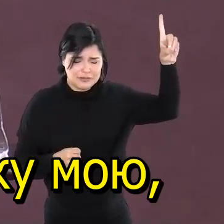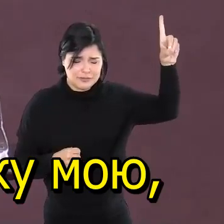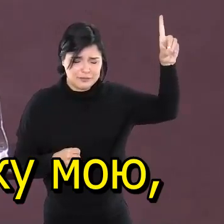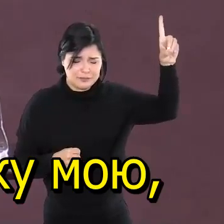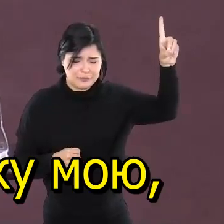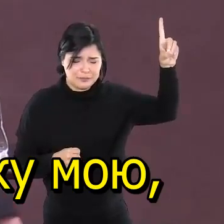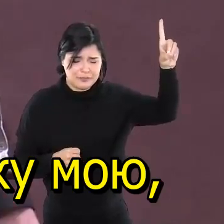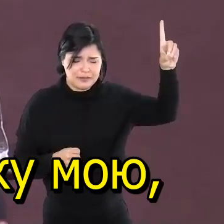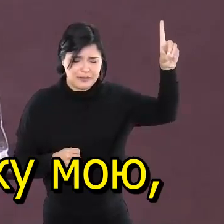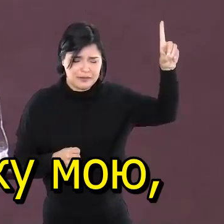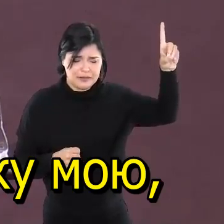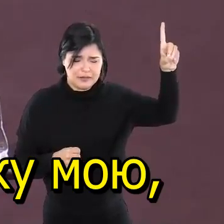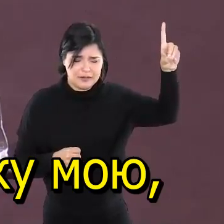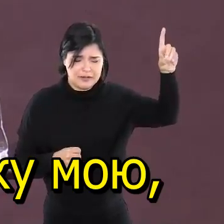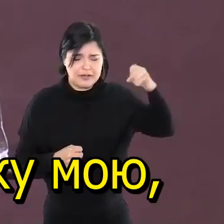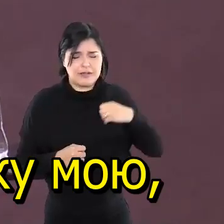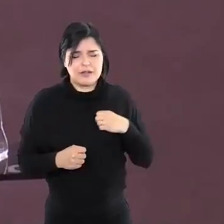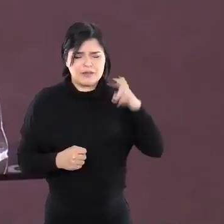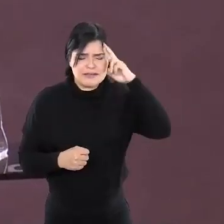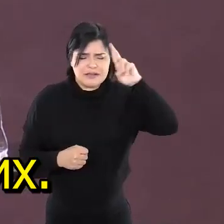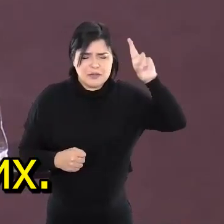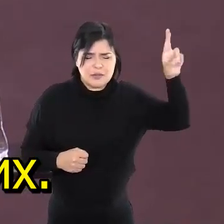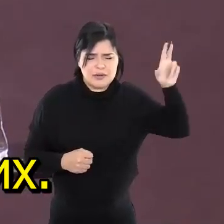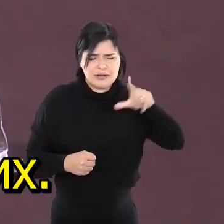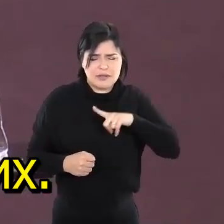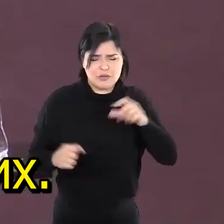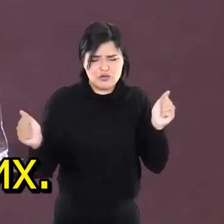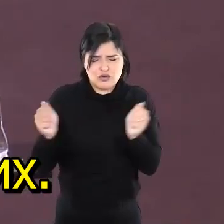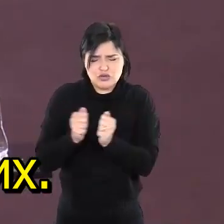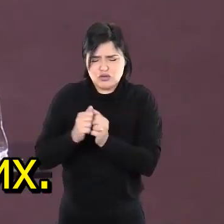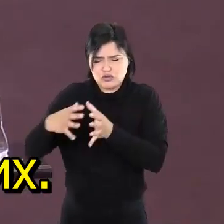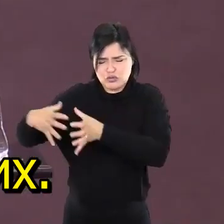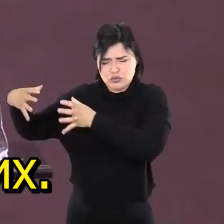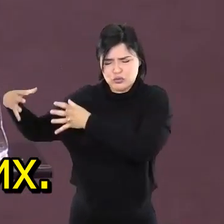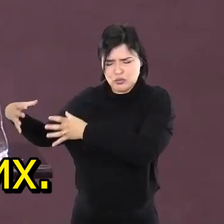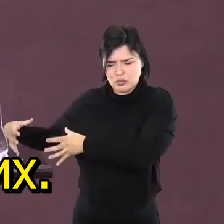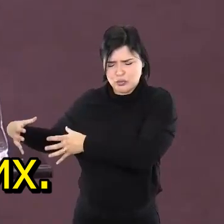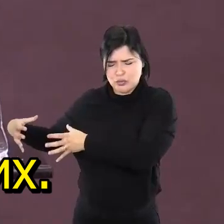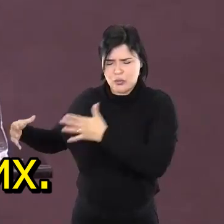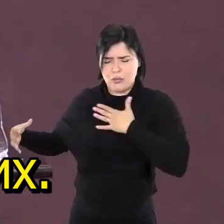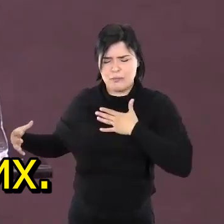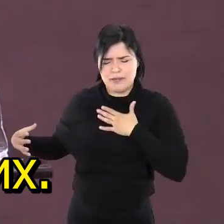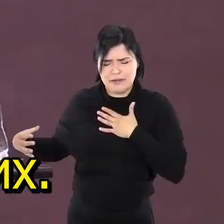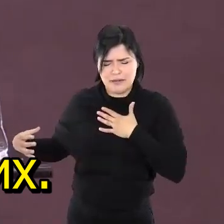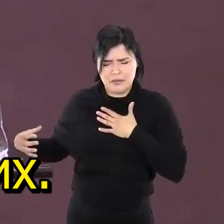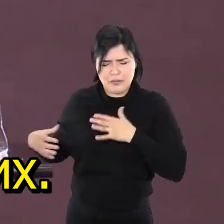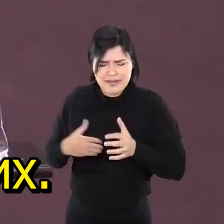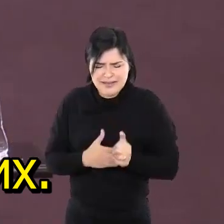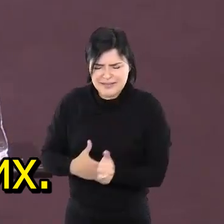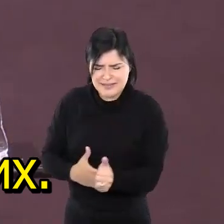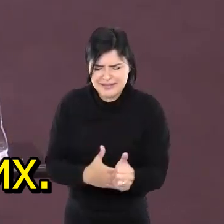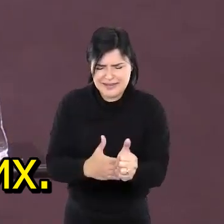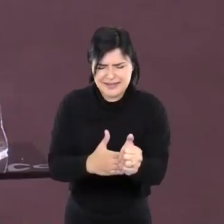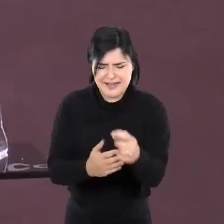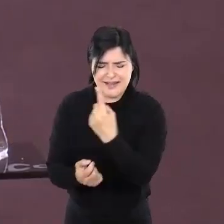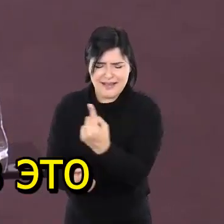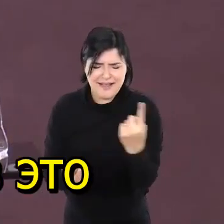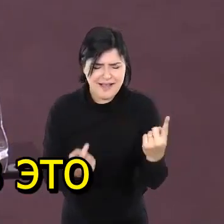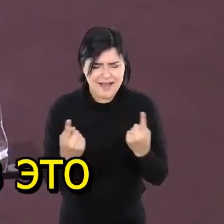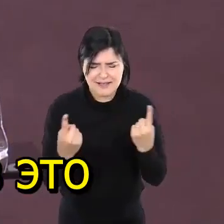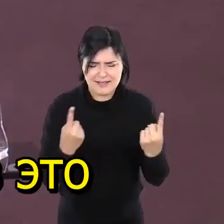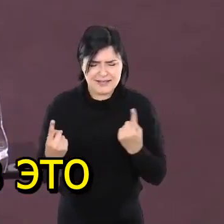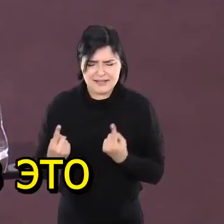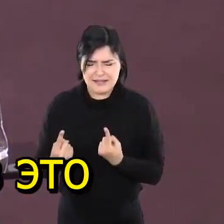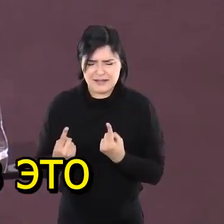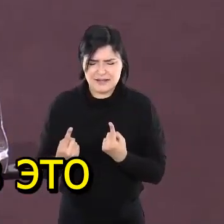está à minha sombra e à minha direita, que o Senhor que me conduz e conduz cada um aqui em seus braços,